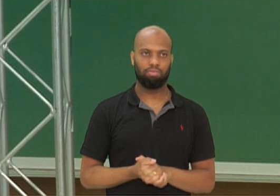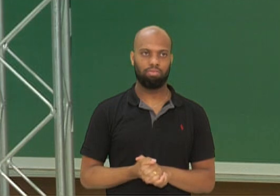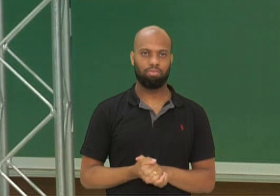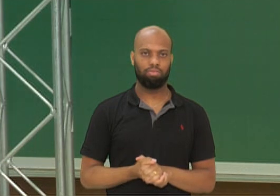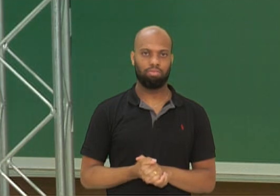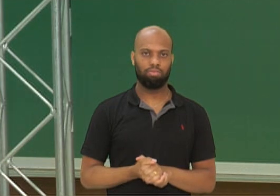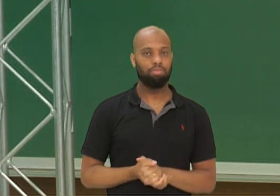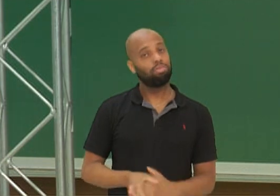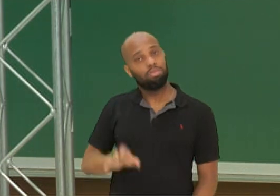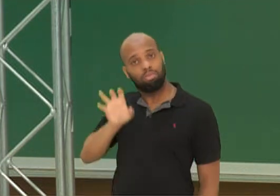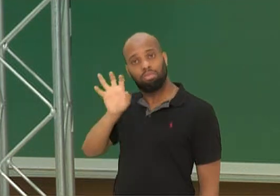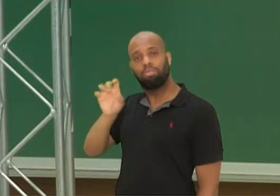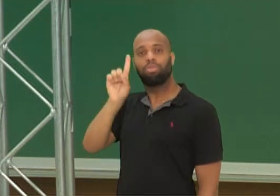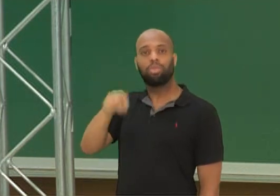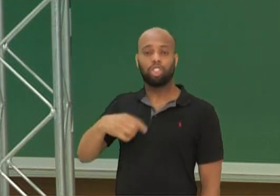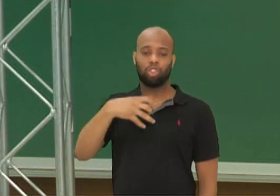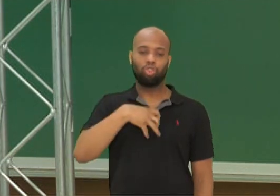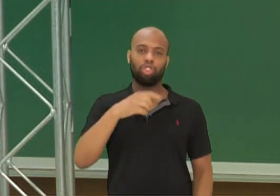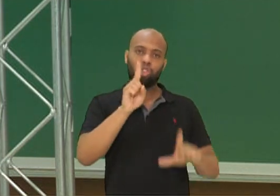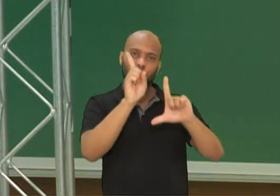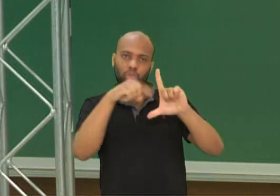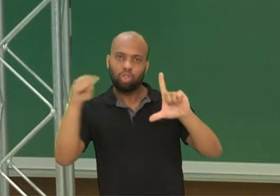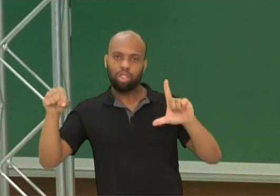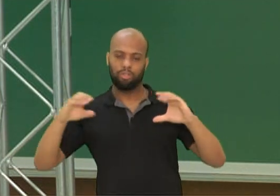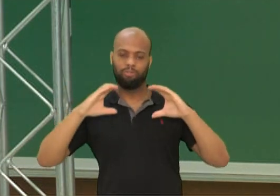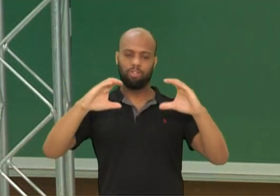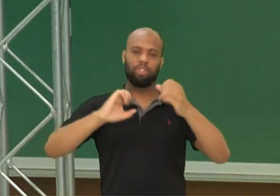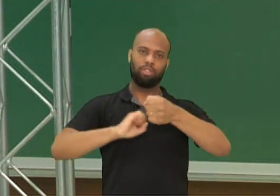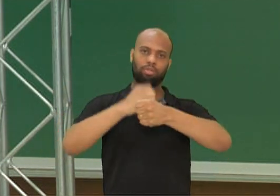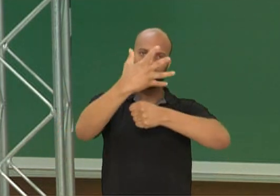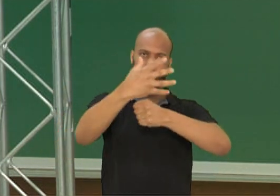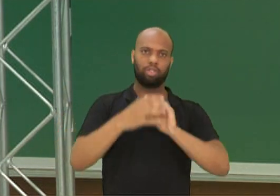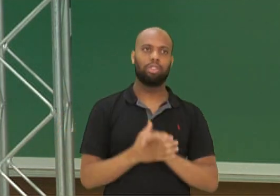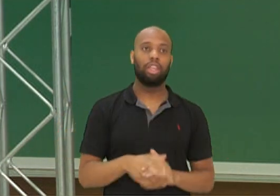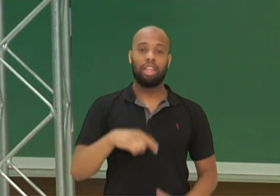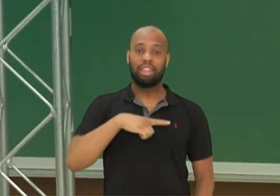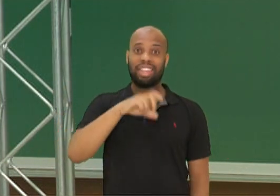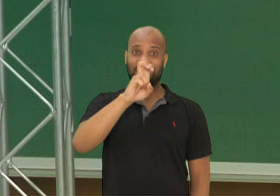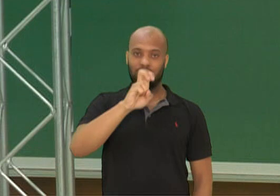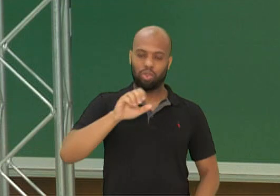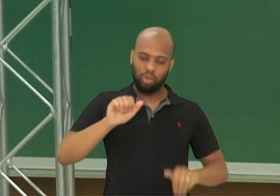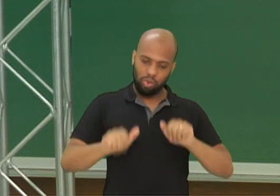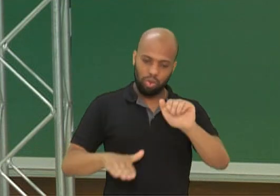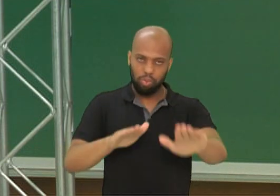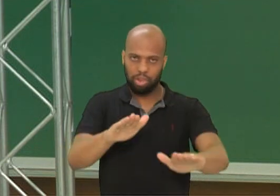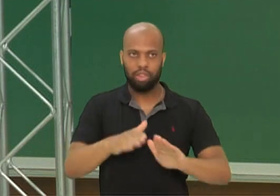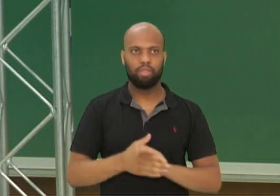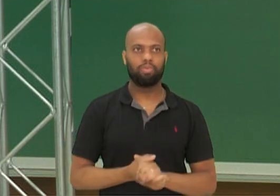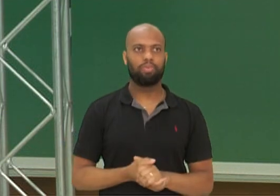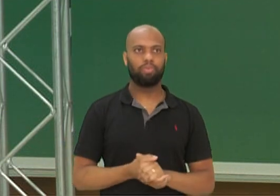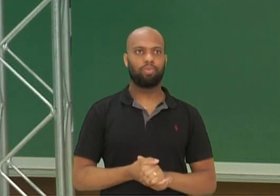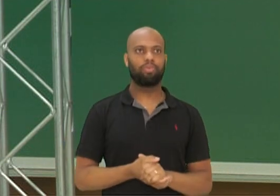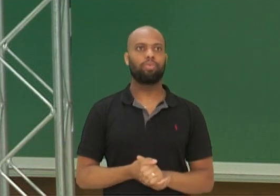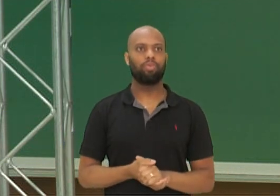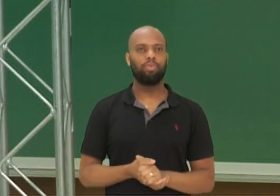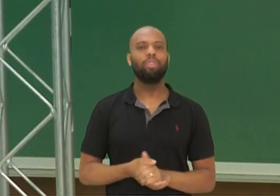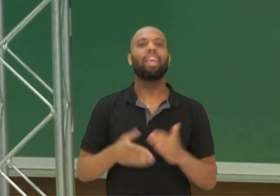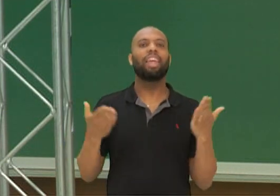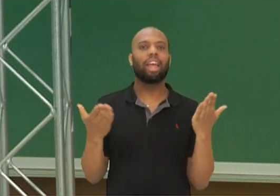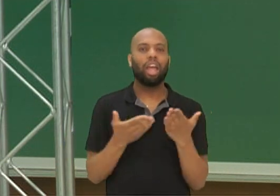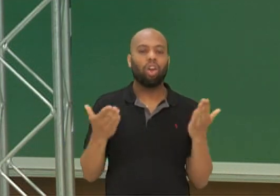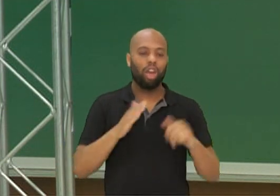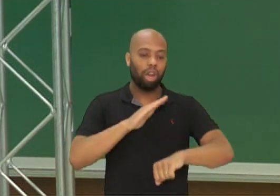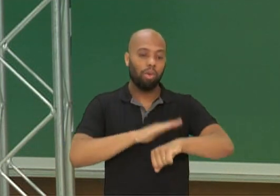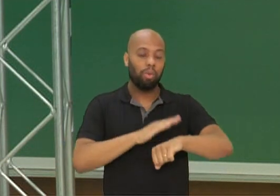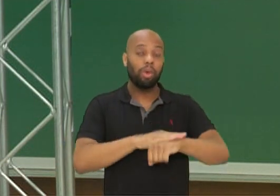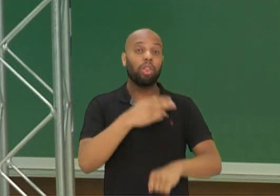Muito bom. Essa é a função do gráfico da função exponencial. Cinco passos, não esquece. Inclusive, para